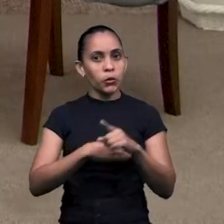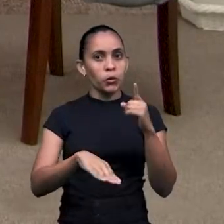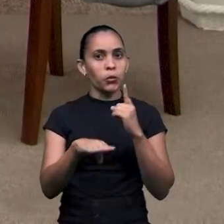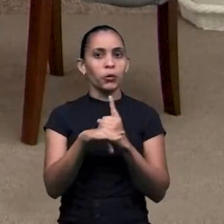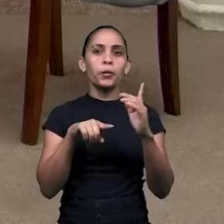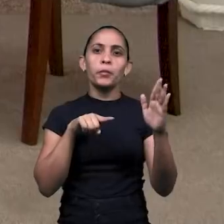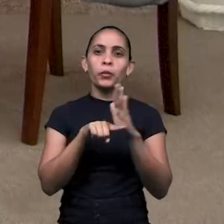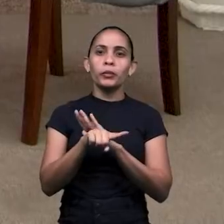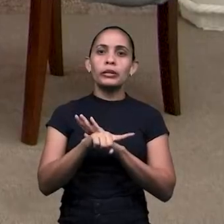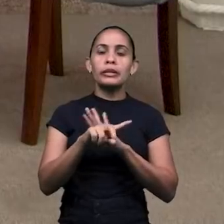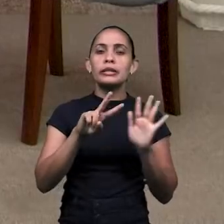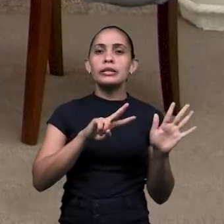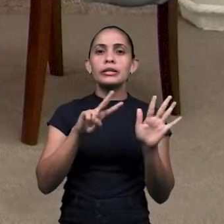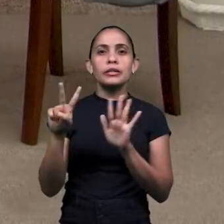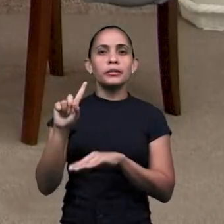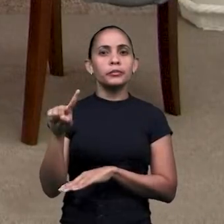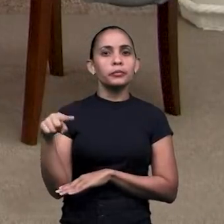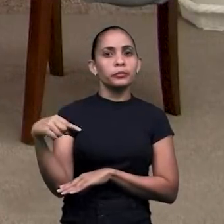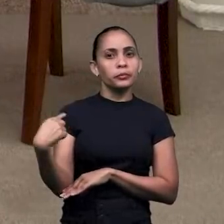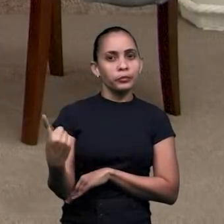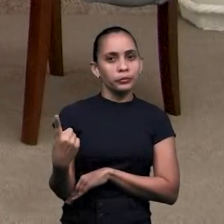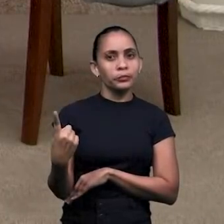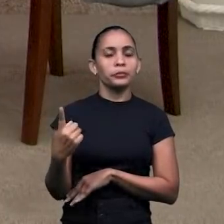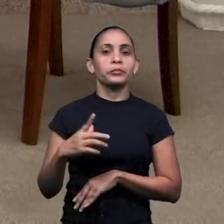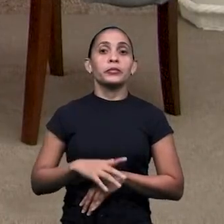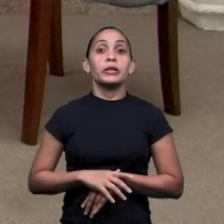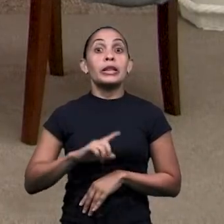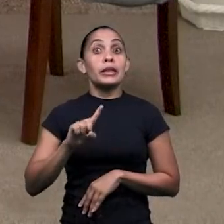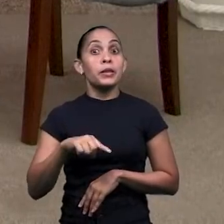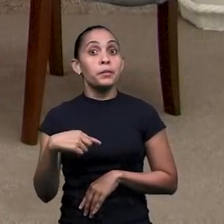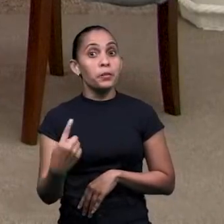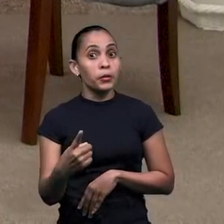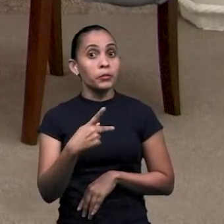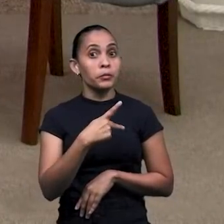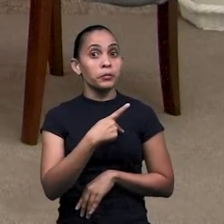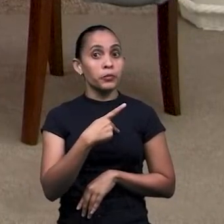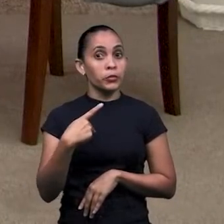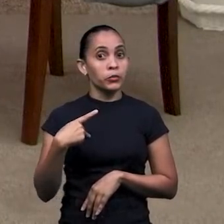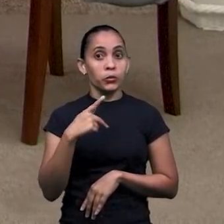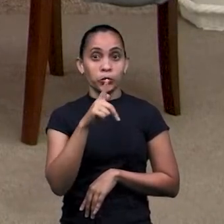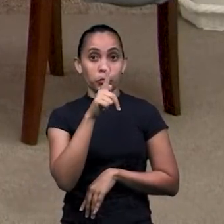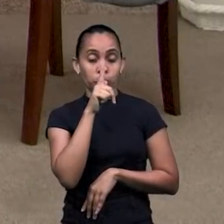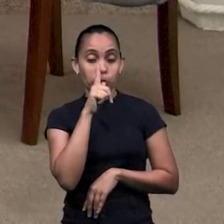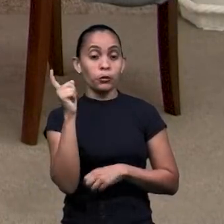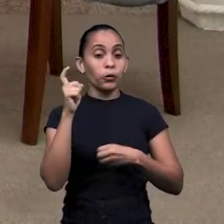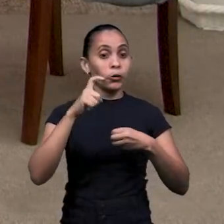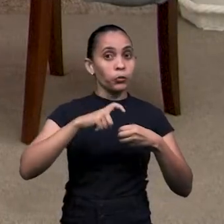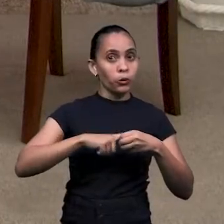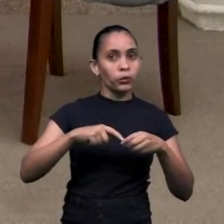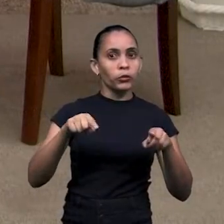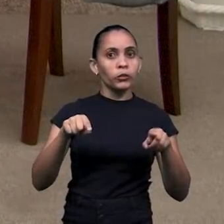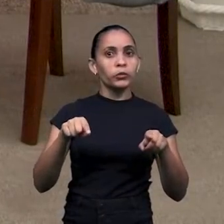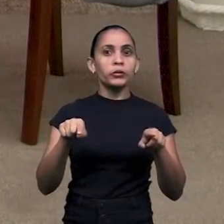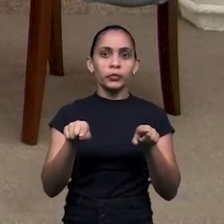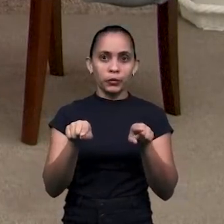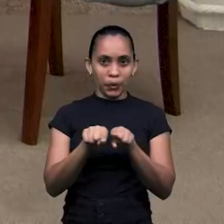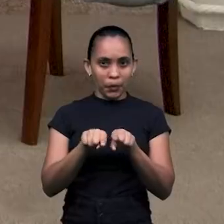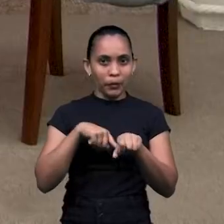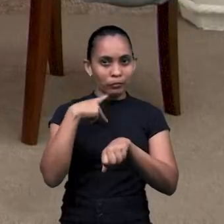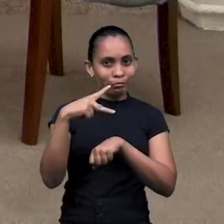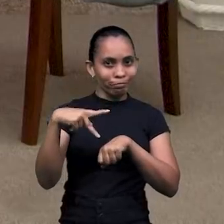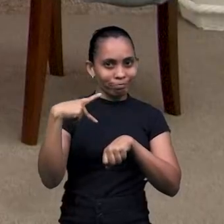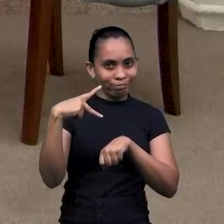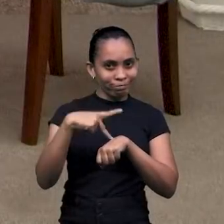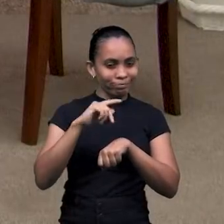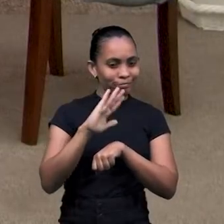para a próxima semana. Às 12 horas, pastor Gilson retornou e apresentou vídeos recebidos do exterior com essas participações.